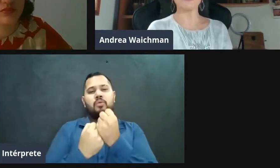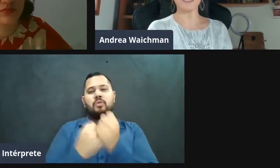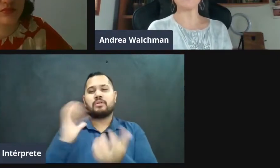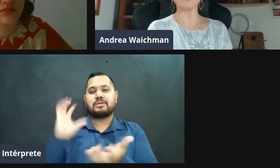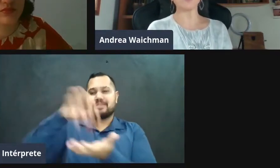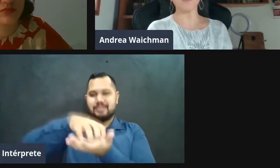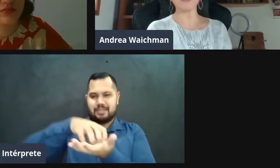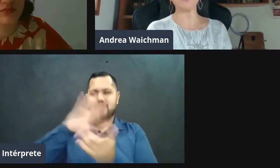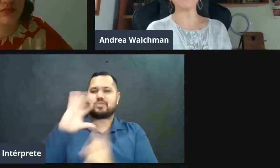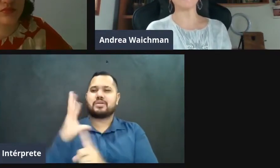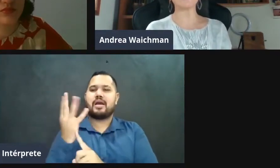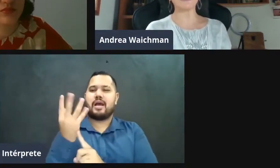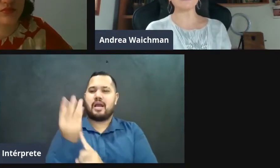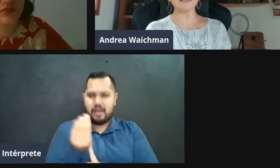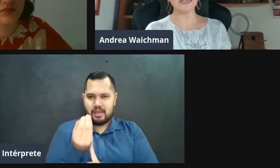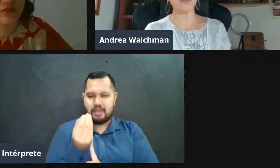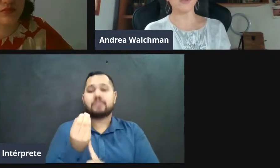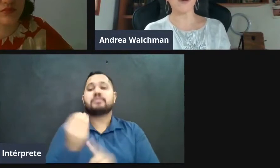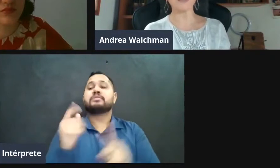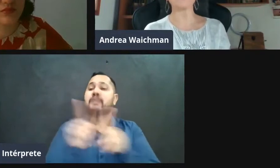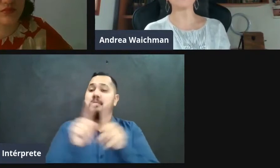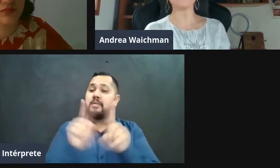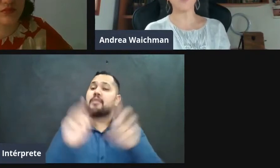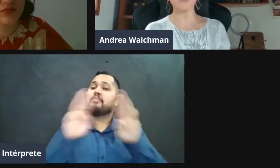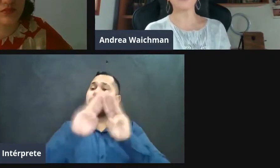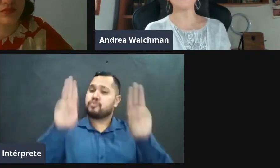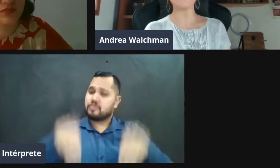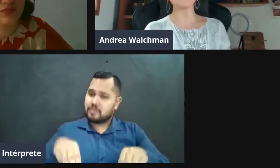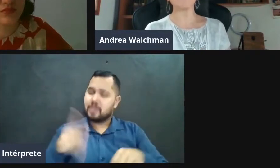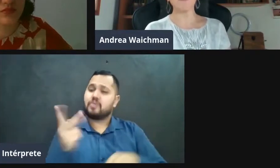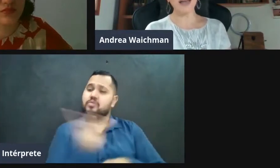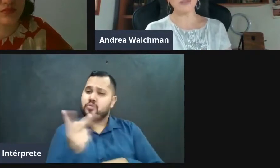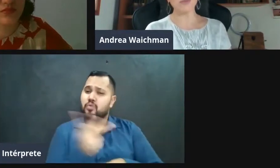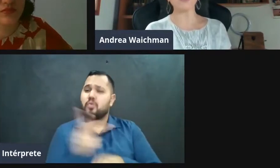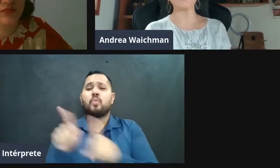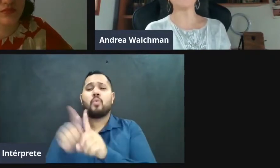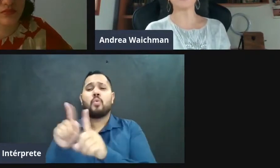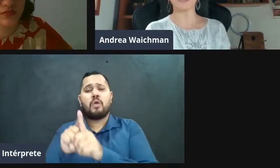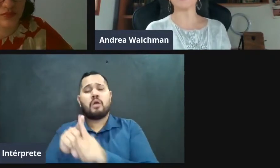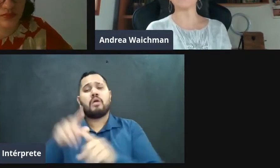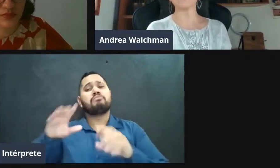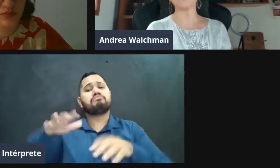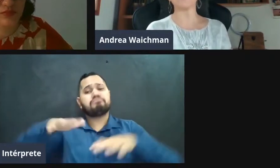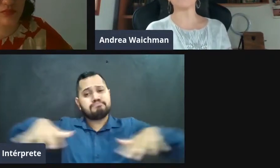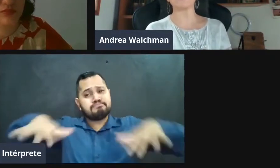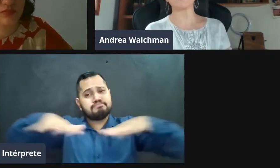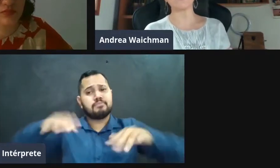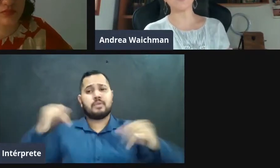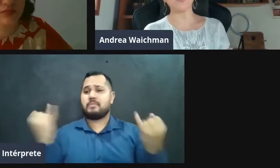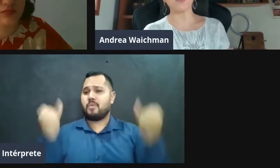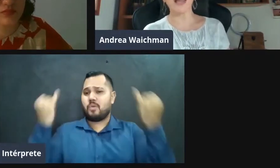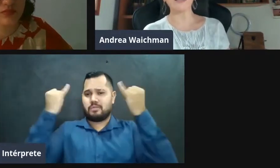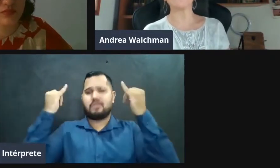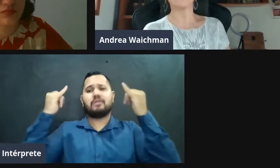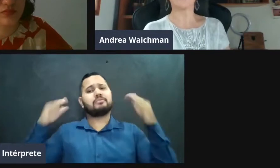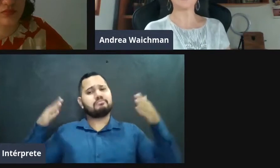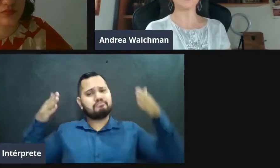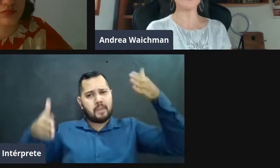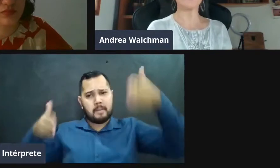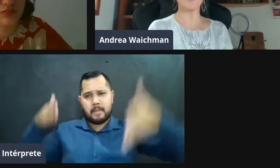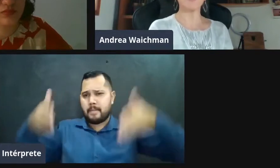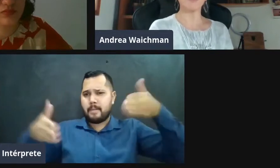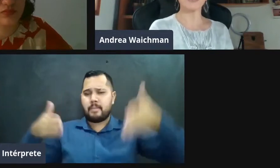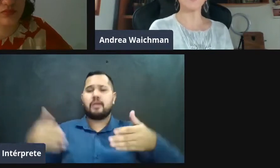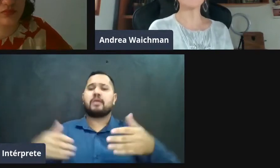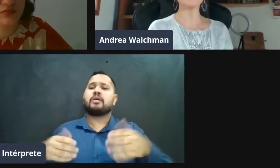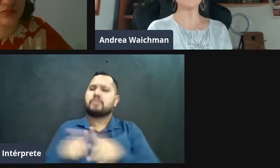da Universidade, o Museu Amazônico, para que esses centros, de fato, se tornem espaços importantes, não só de manifestações culturais